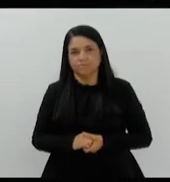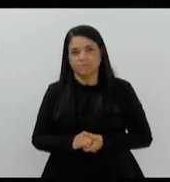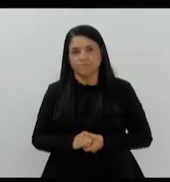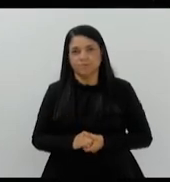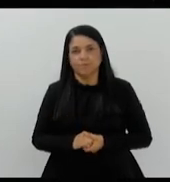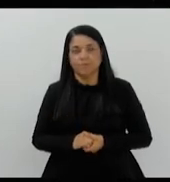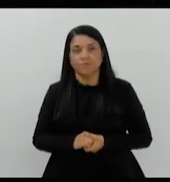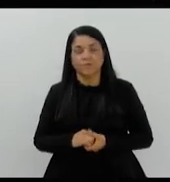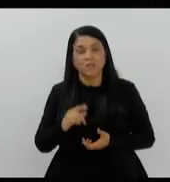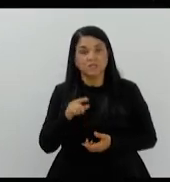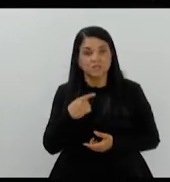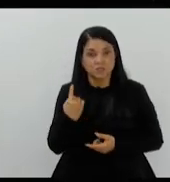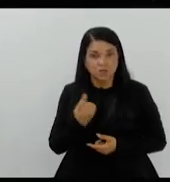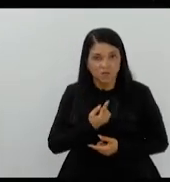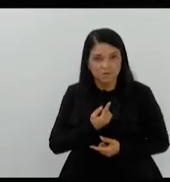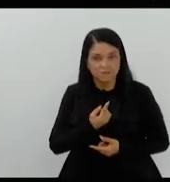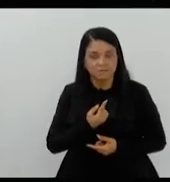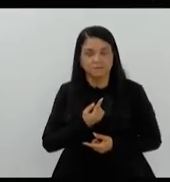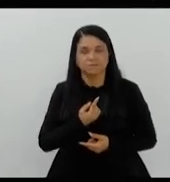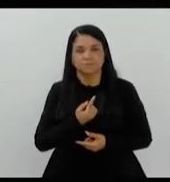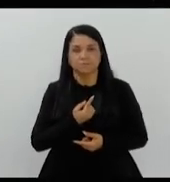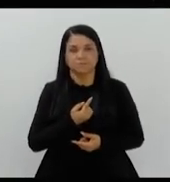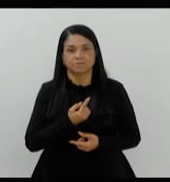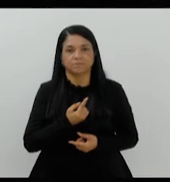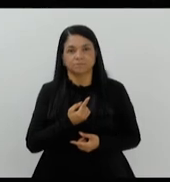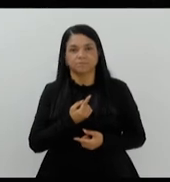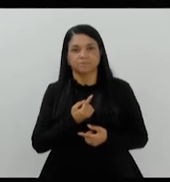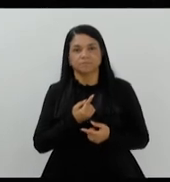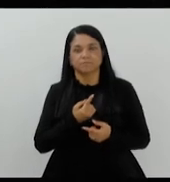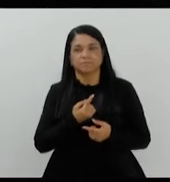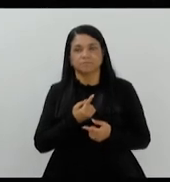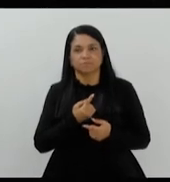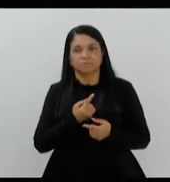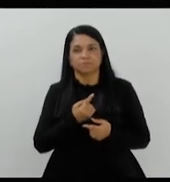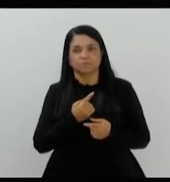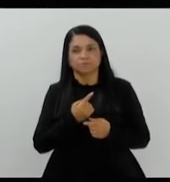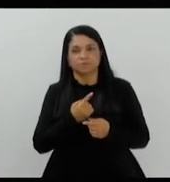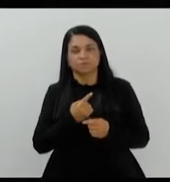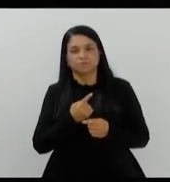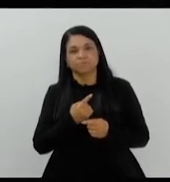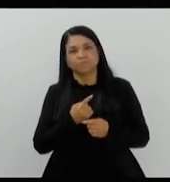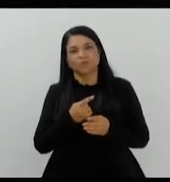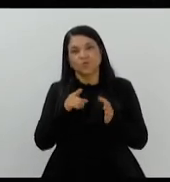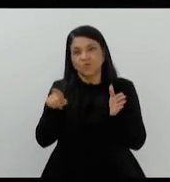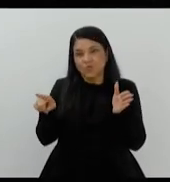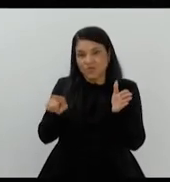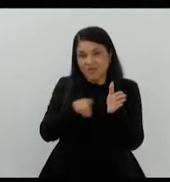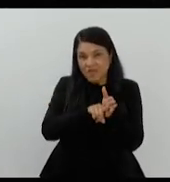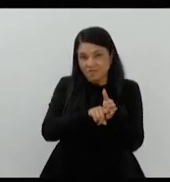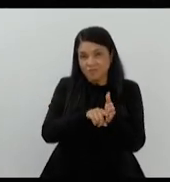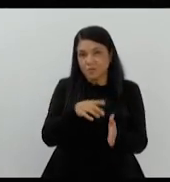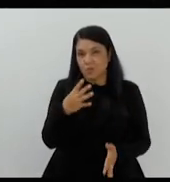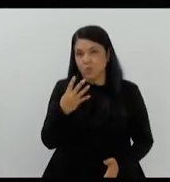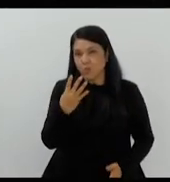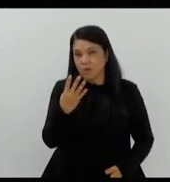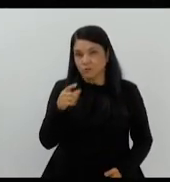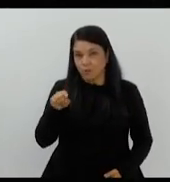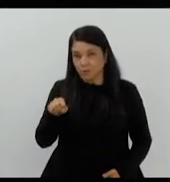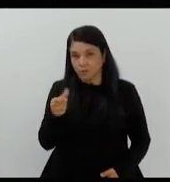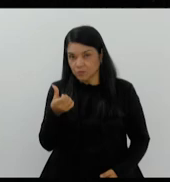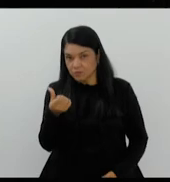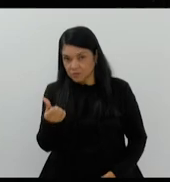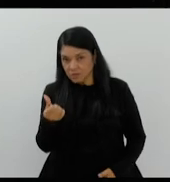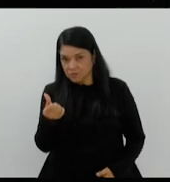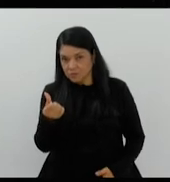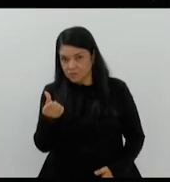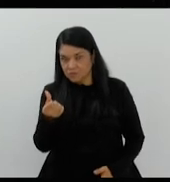Se a gente retirar do total do buraco, do déficit 4,6, o